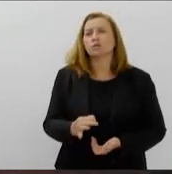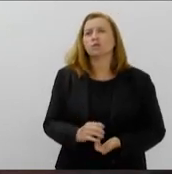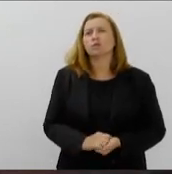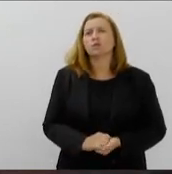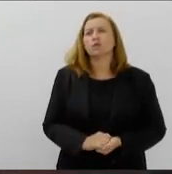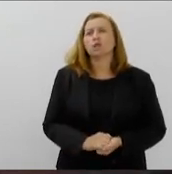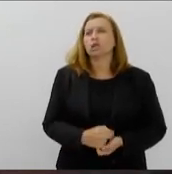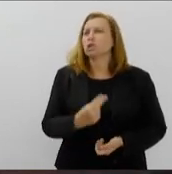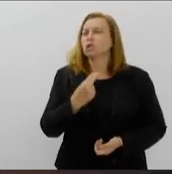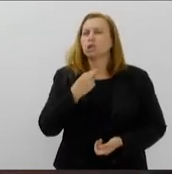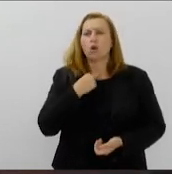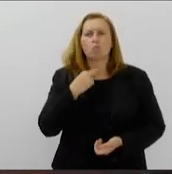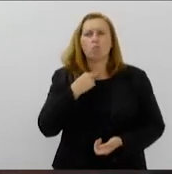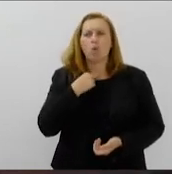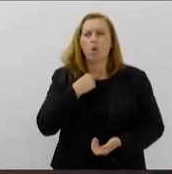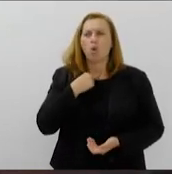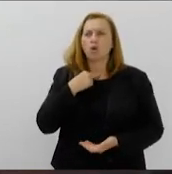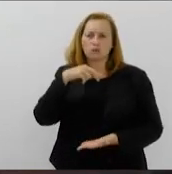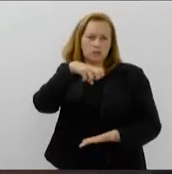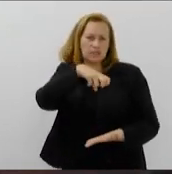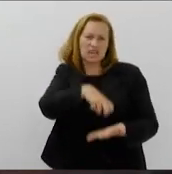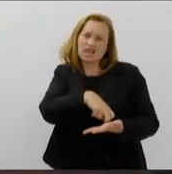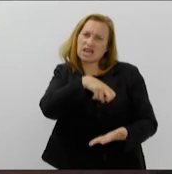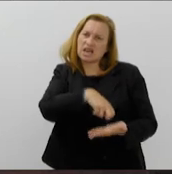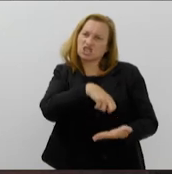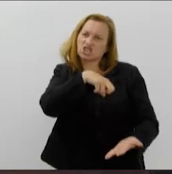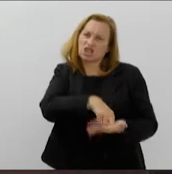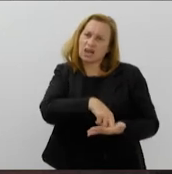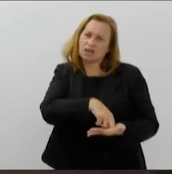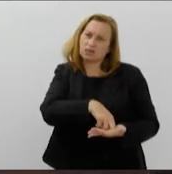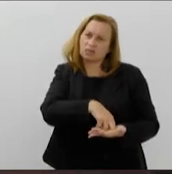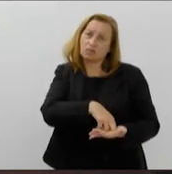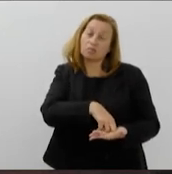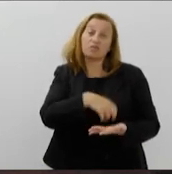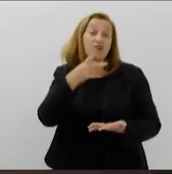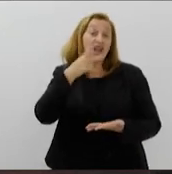ele não pode ser criminalizado por isto.